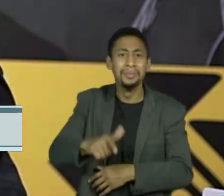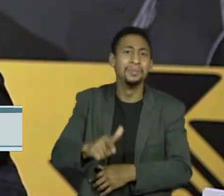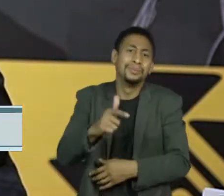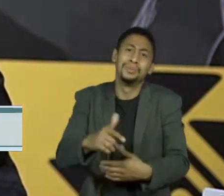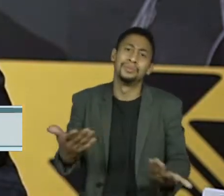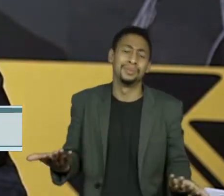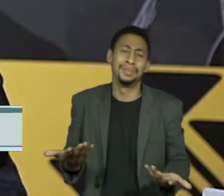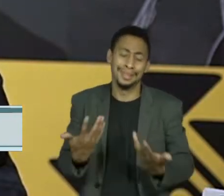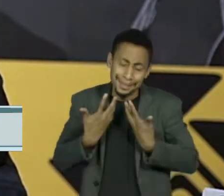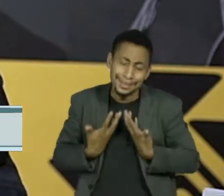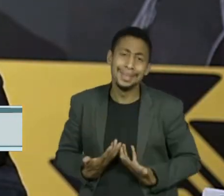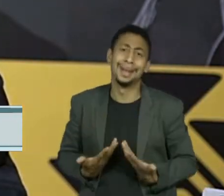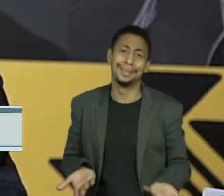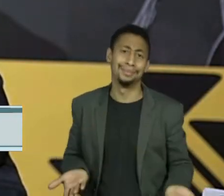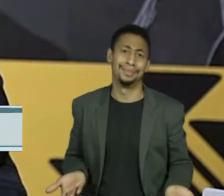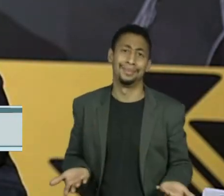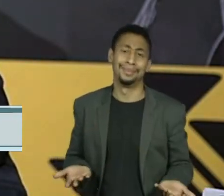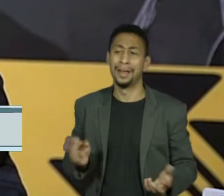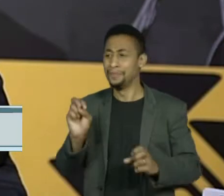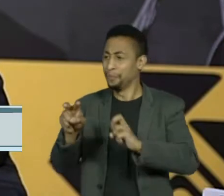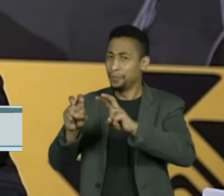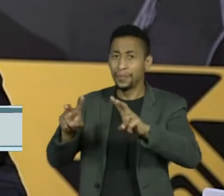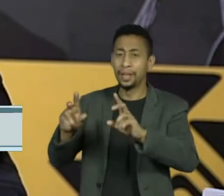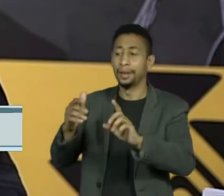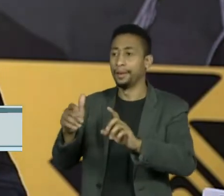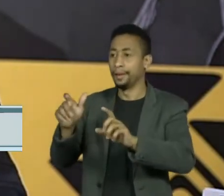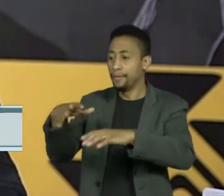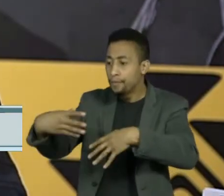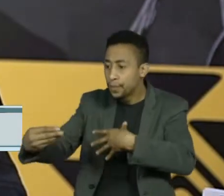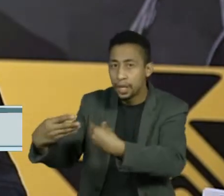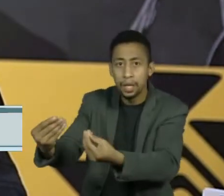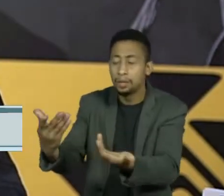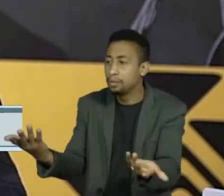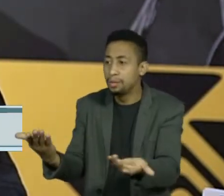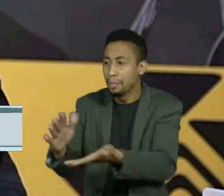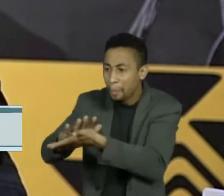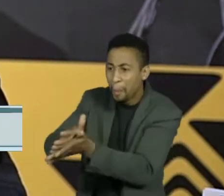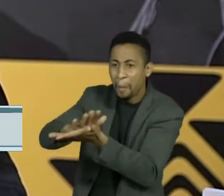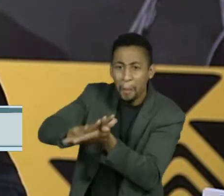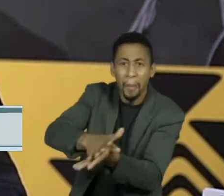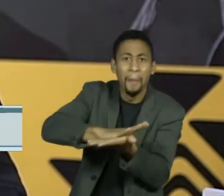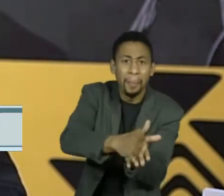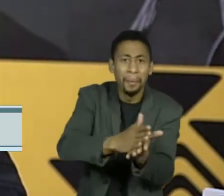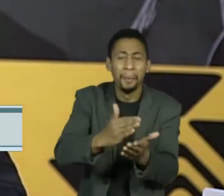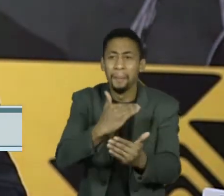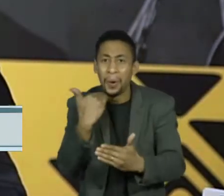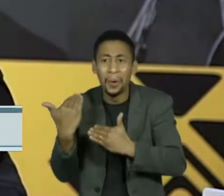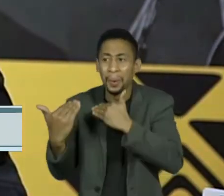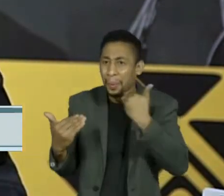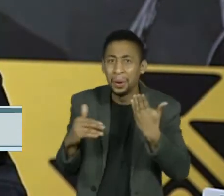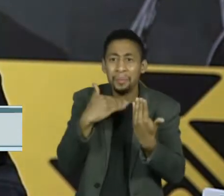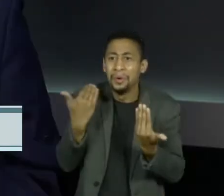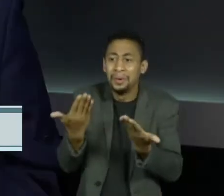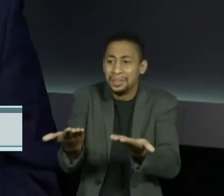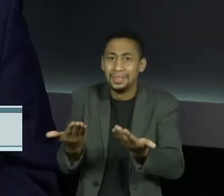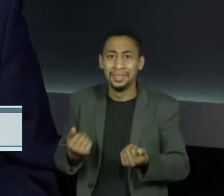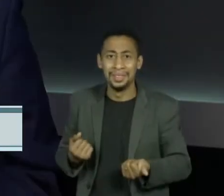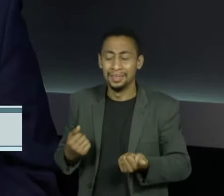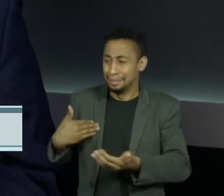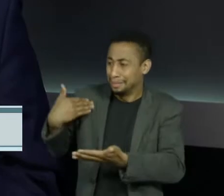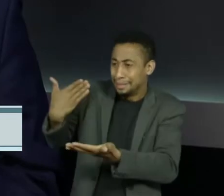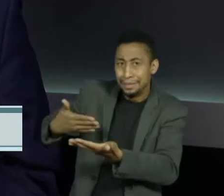estão cansadas de verem seus filhos, suas filhas serem mortas brutalmente e de uma forma cruel, como